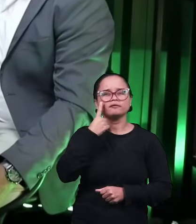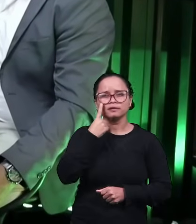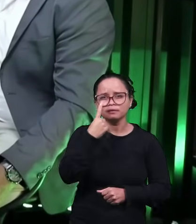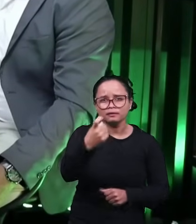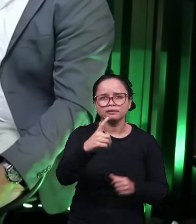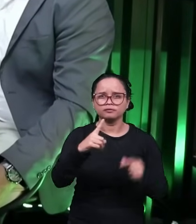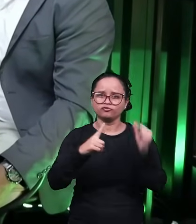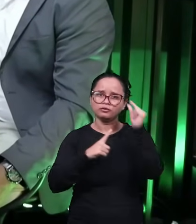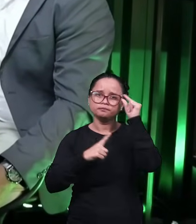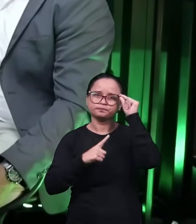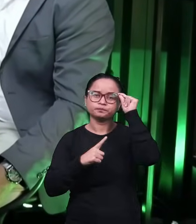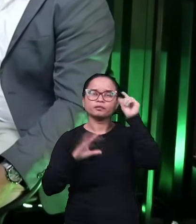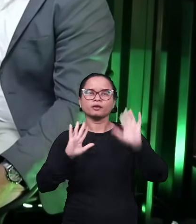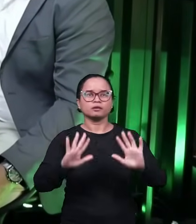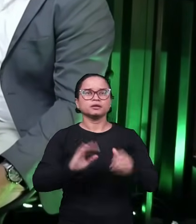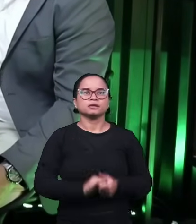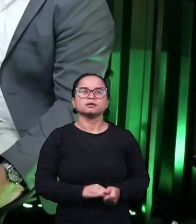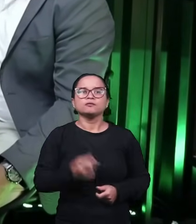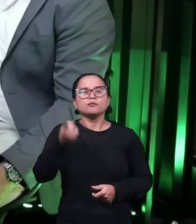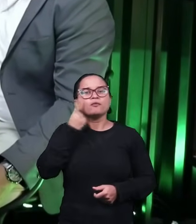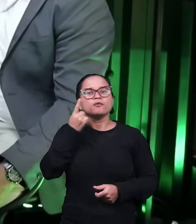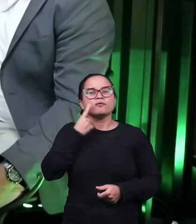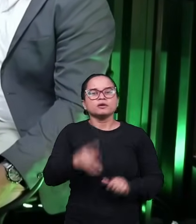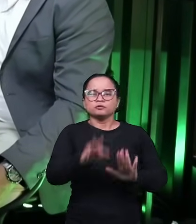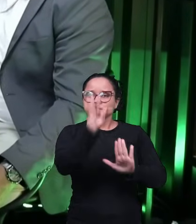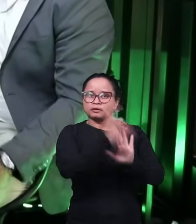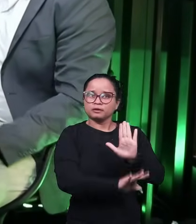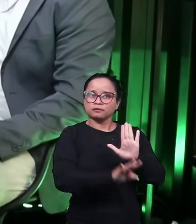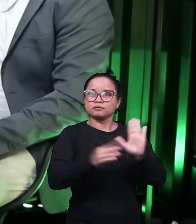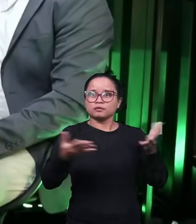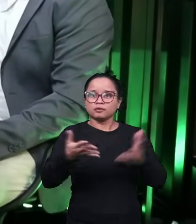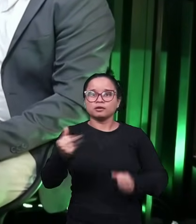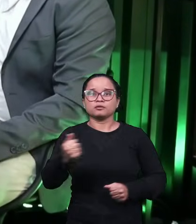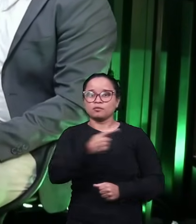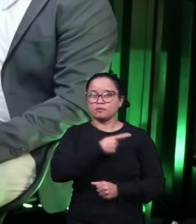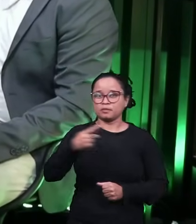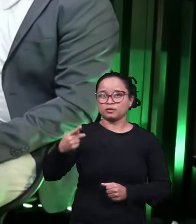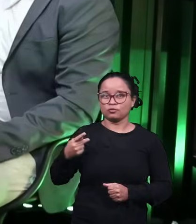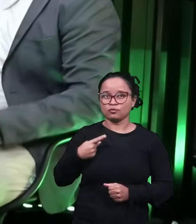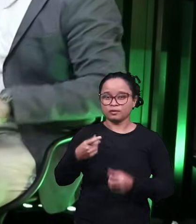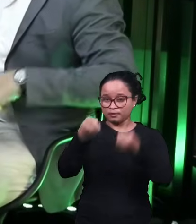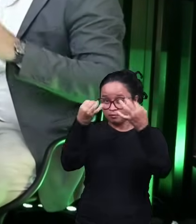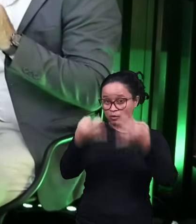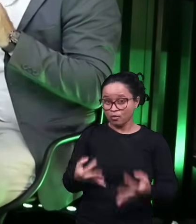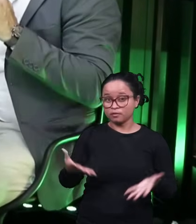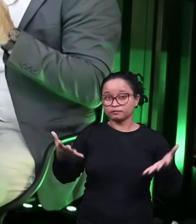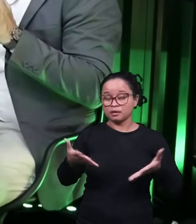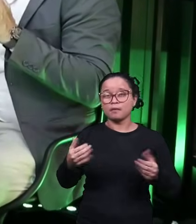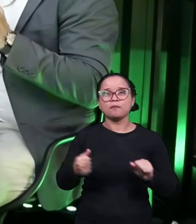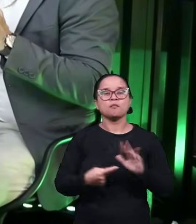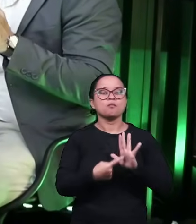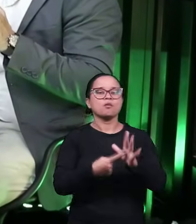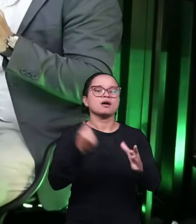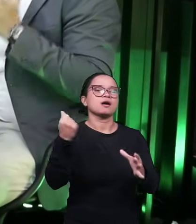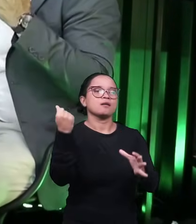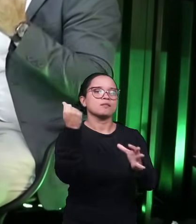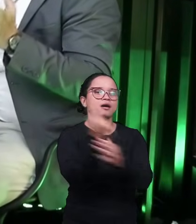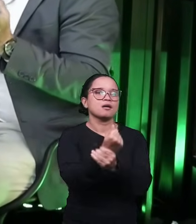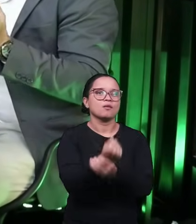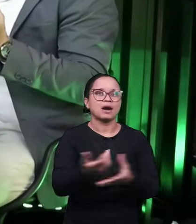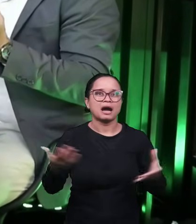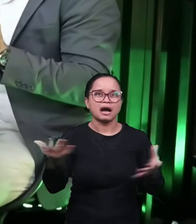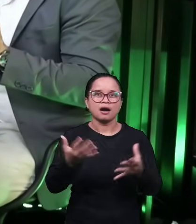quê? Porque nós vamos ver aqui esse texto que o pastor até falou, pastor Roberto, mostra Abraão diante ali da